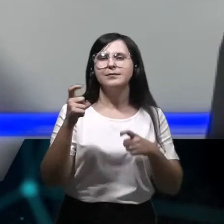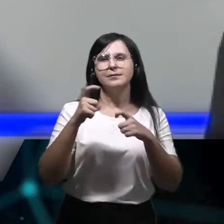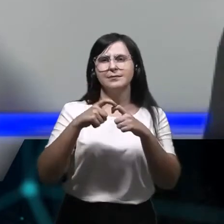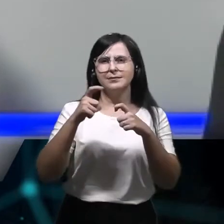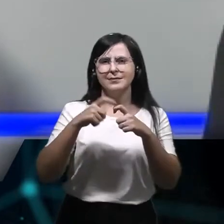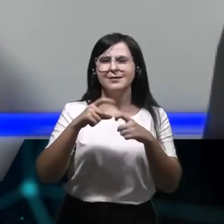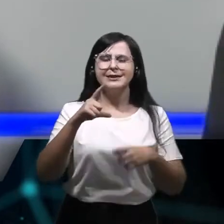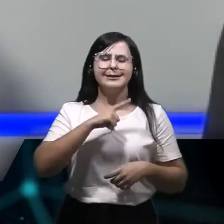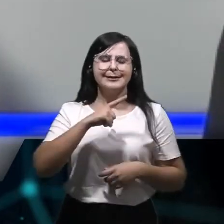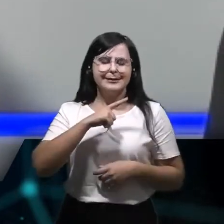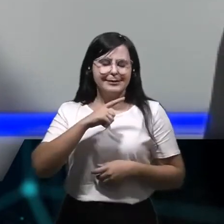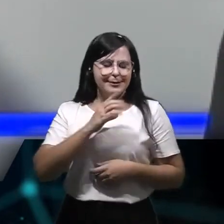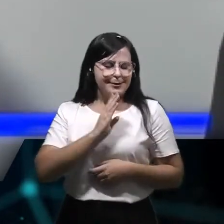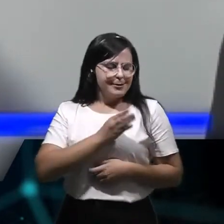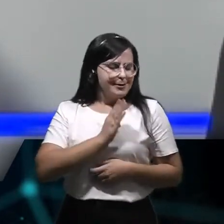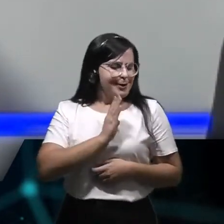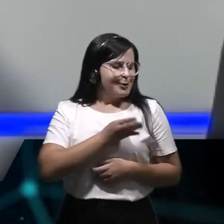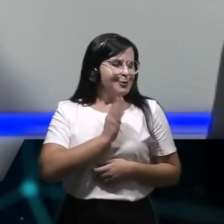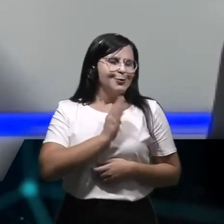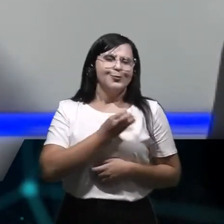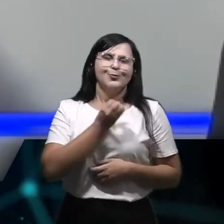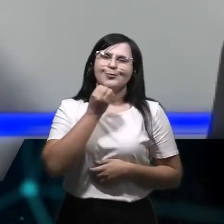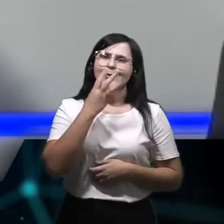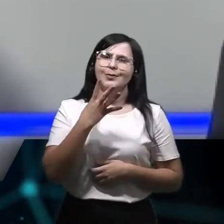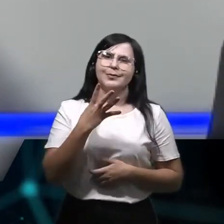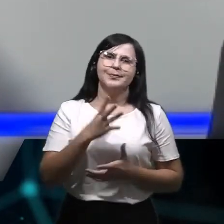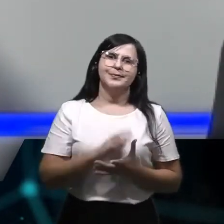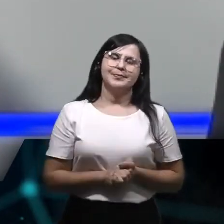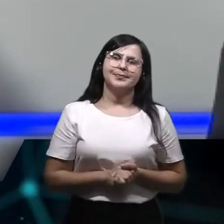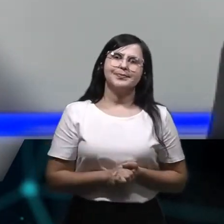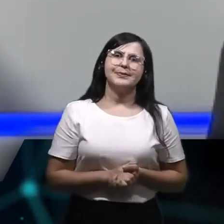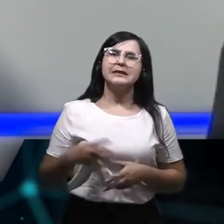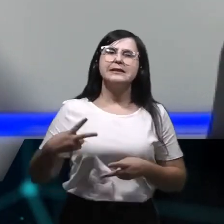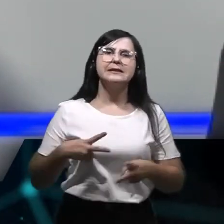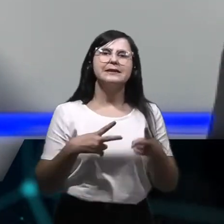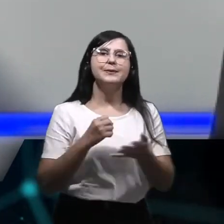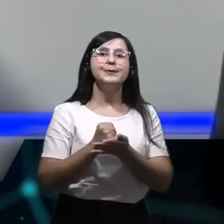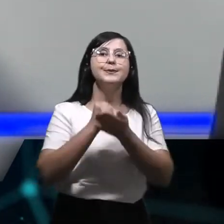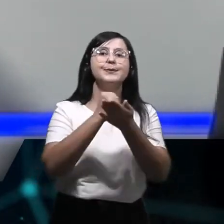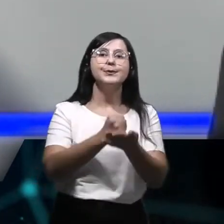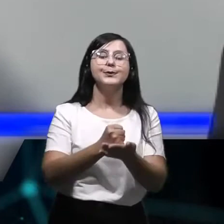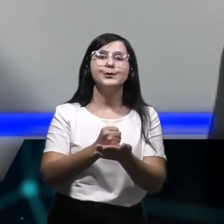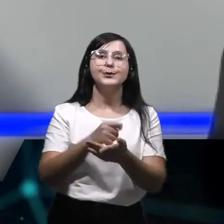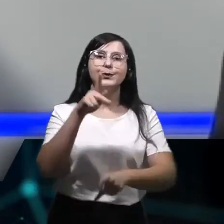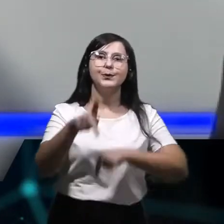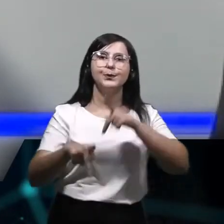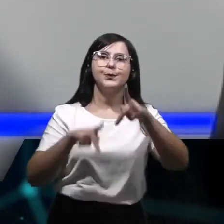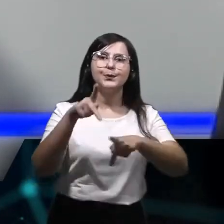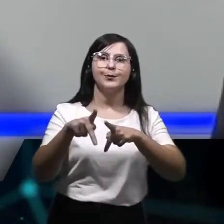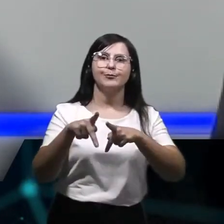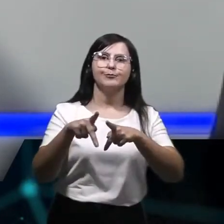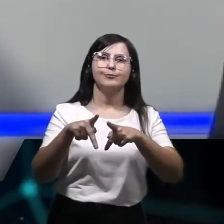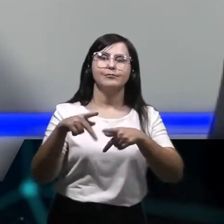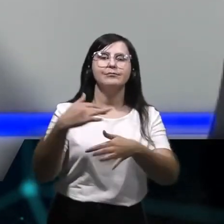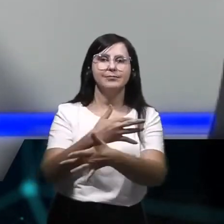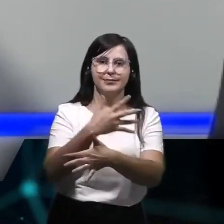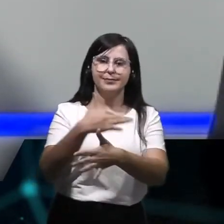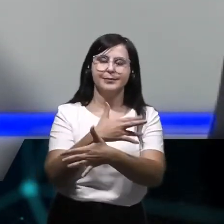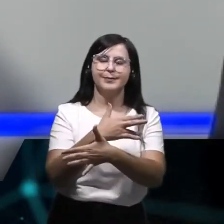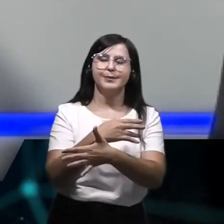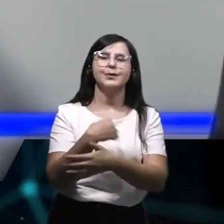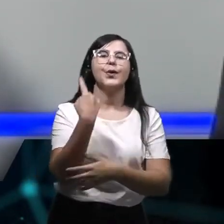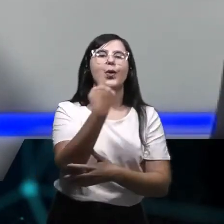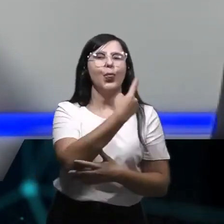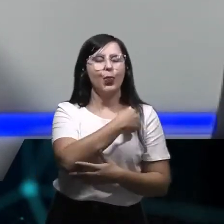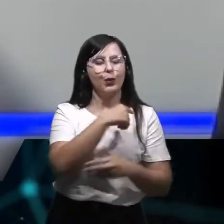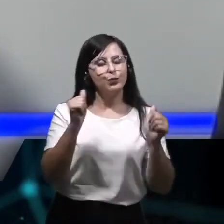cara que tem um coração tamanho do mundo e faz pelo povo de Brejo do Amado Deus e tem muito para fazer. E juntos,